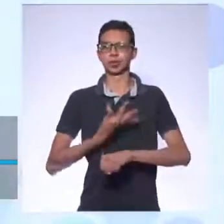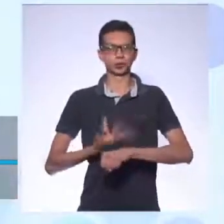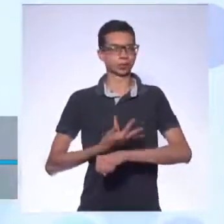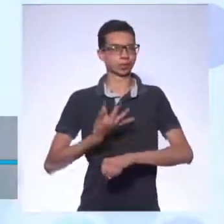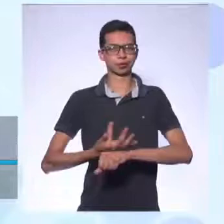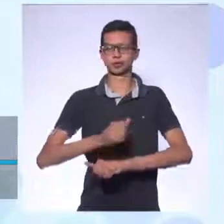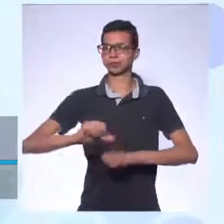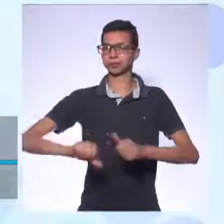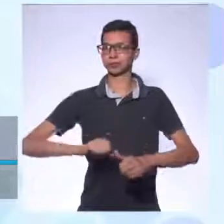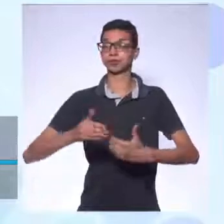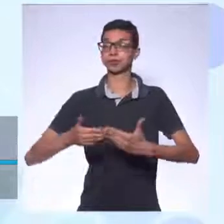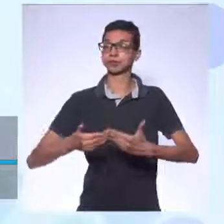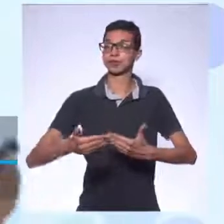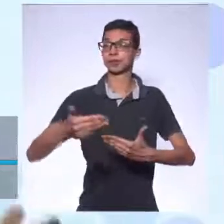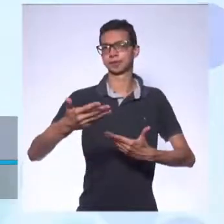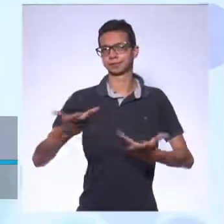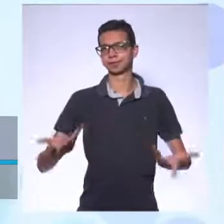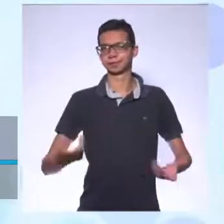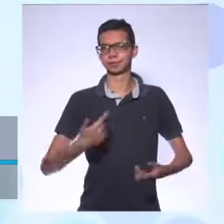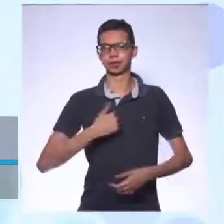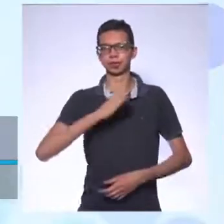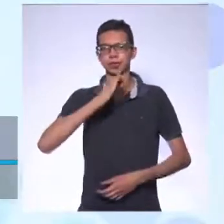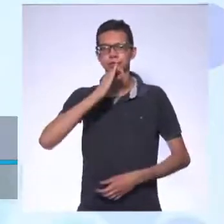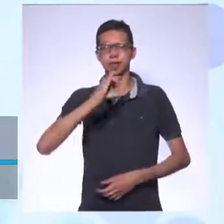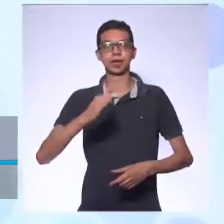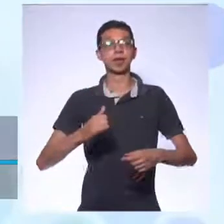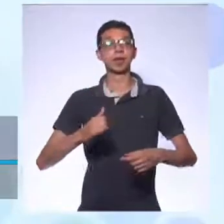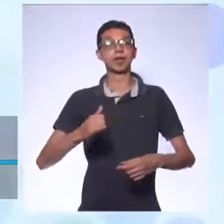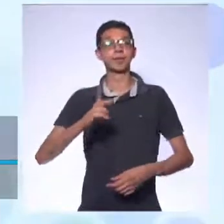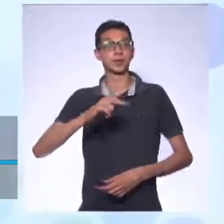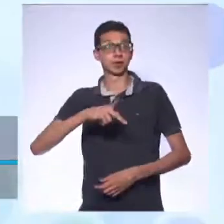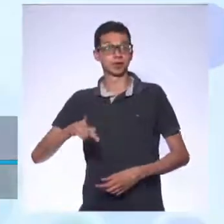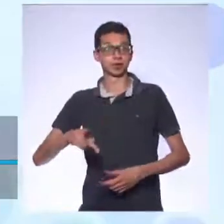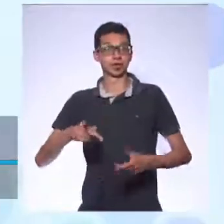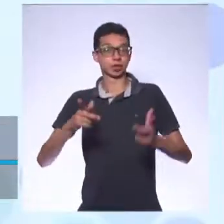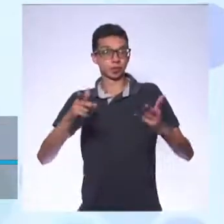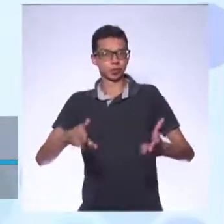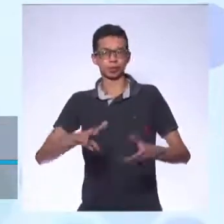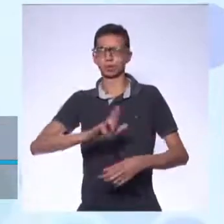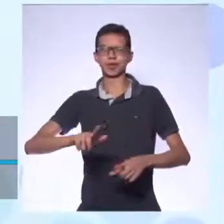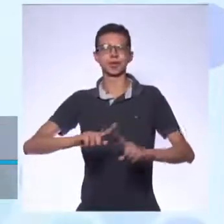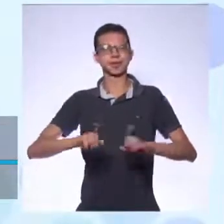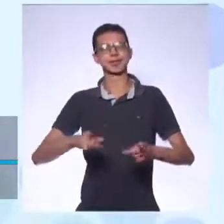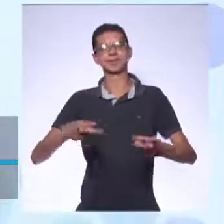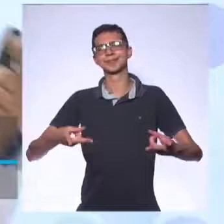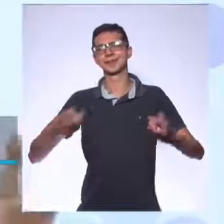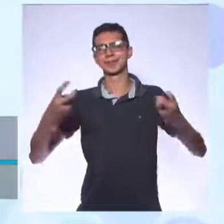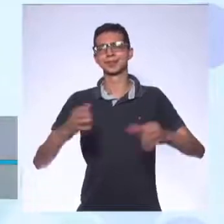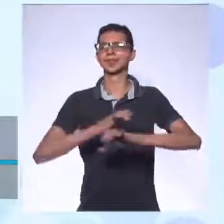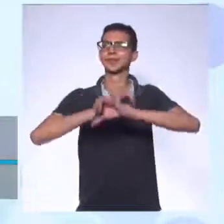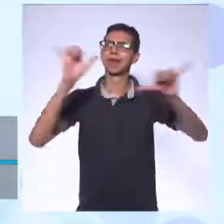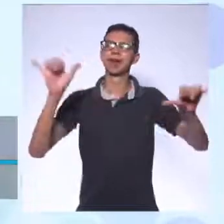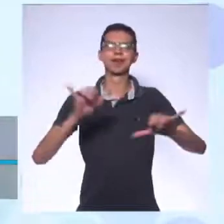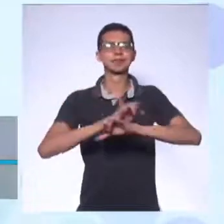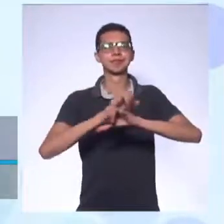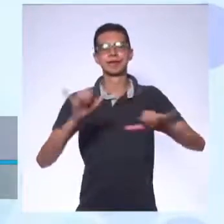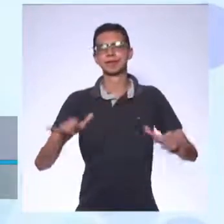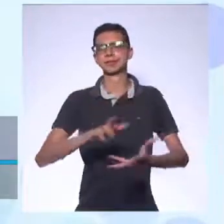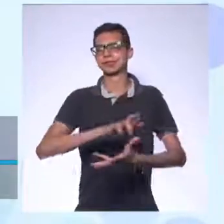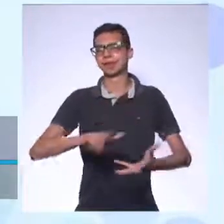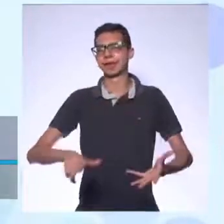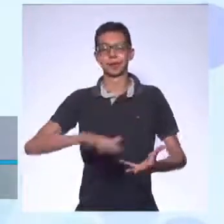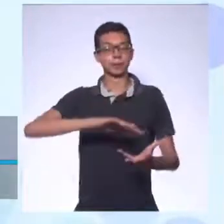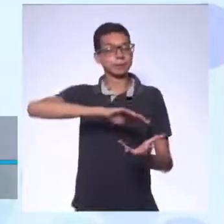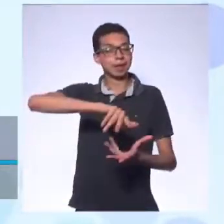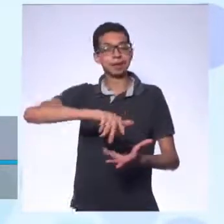assim, né, não estou falando que é o caso do professor aqui, mas a gente vê muito essa campanha, vamos salvar o planeta. Gente,